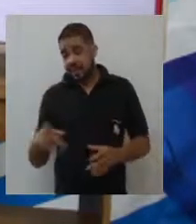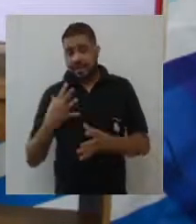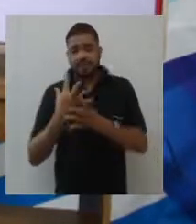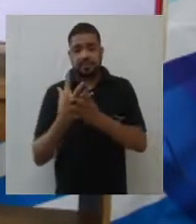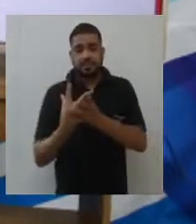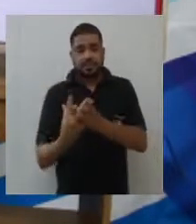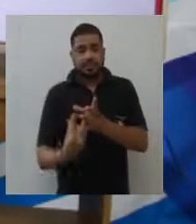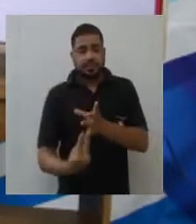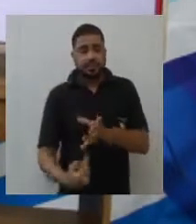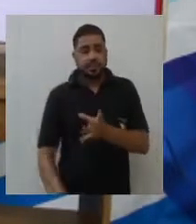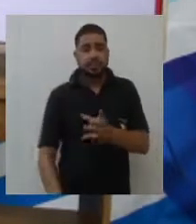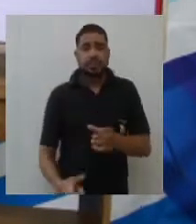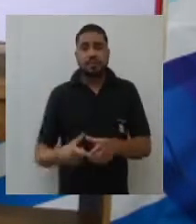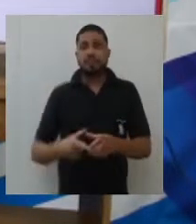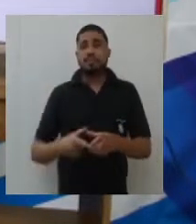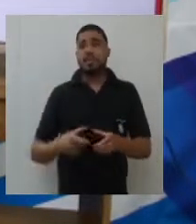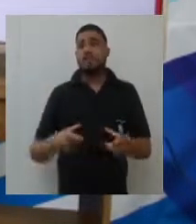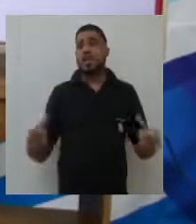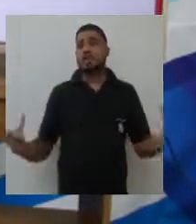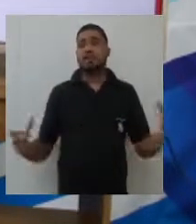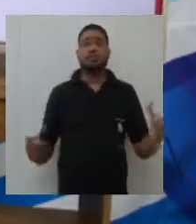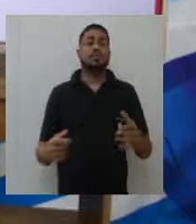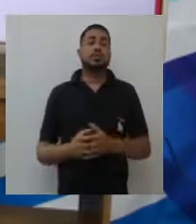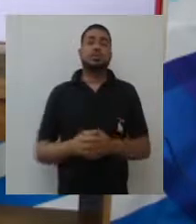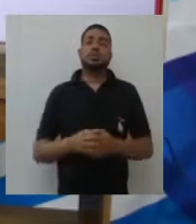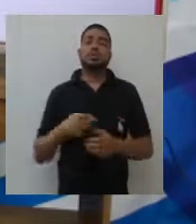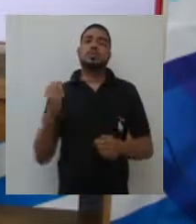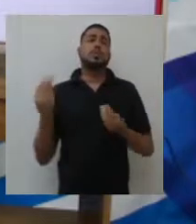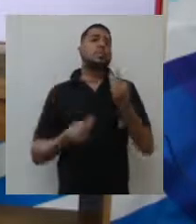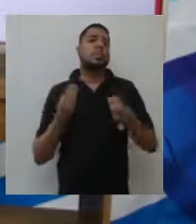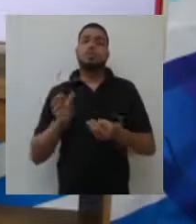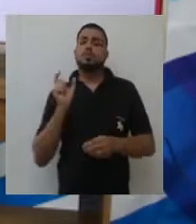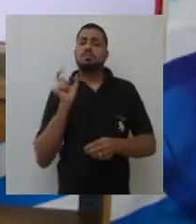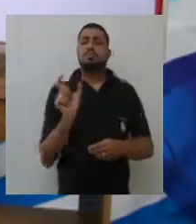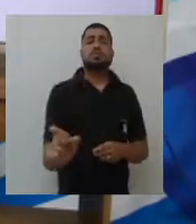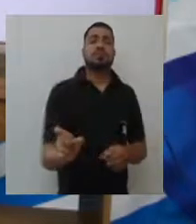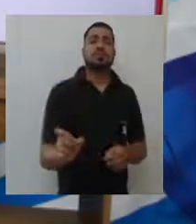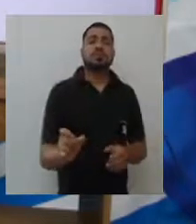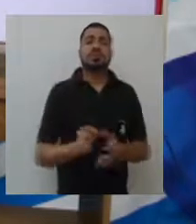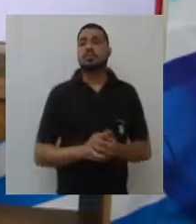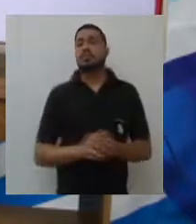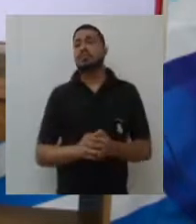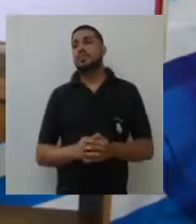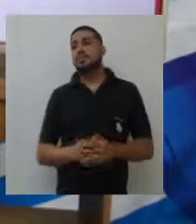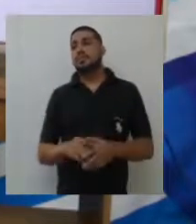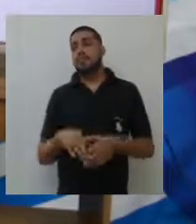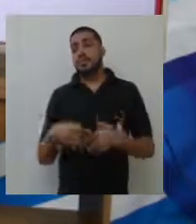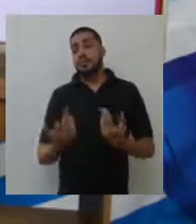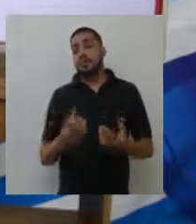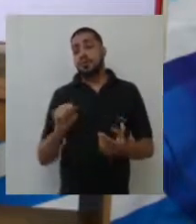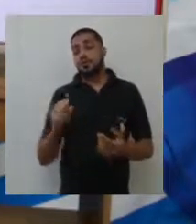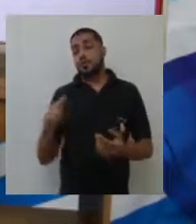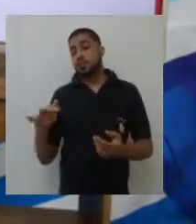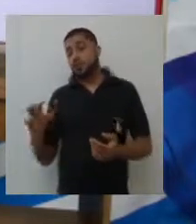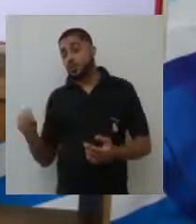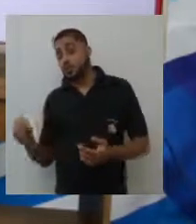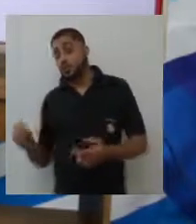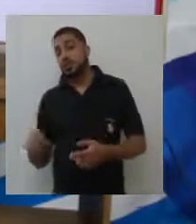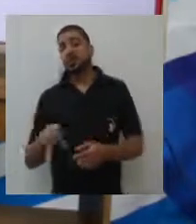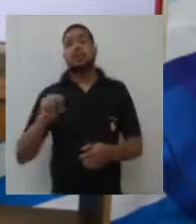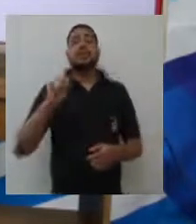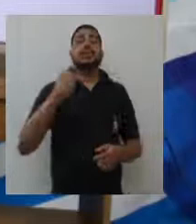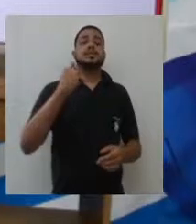dissolve o máximo de soluto possível, como podemos classificá-la? Máximo de soluto possível. É uma solução